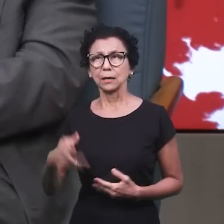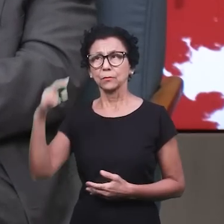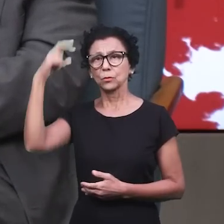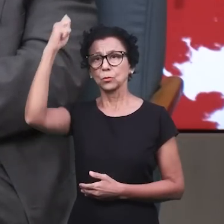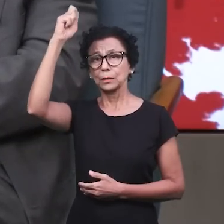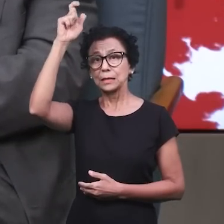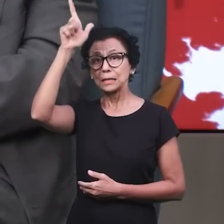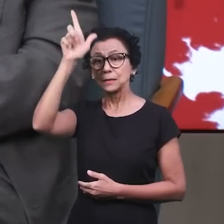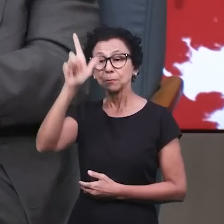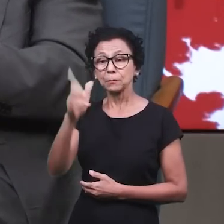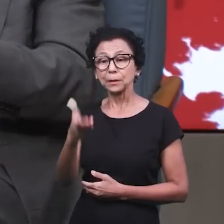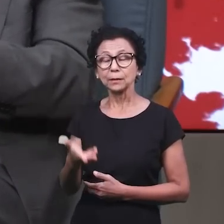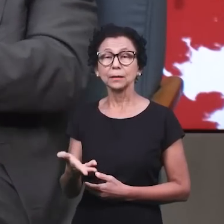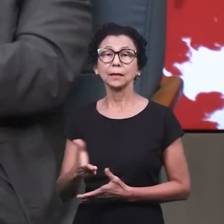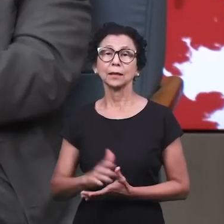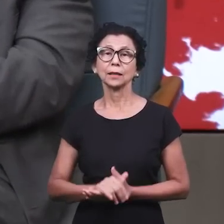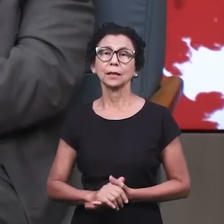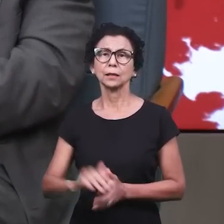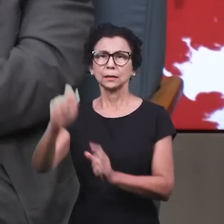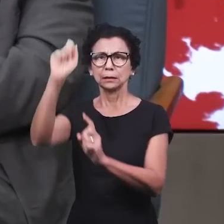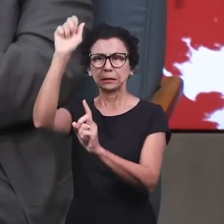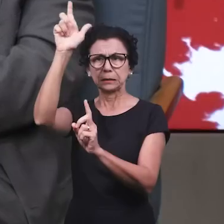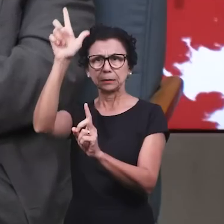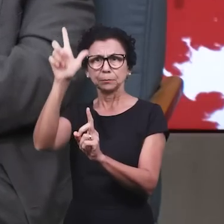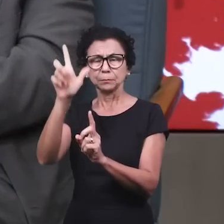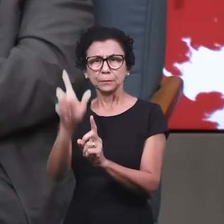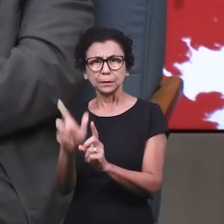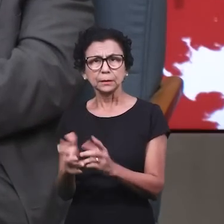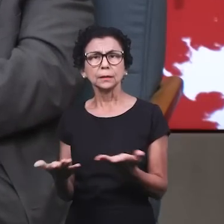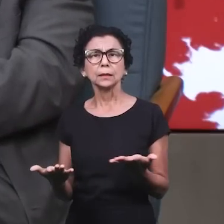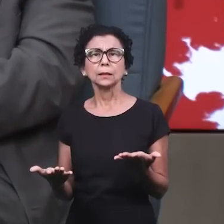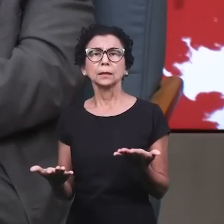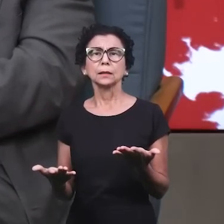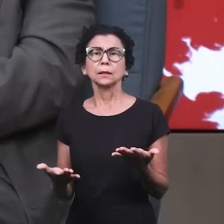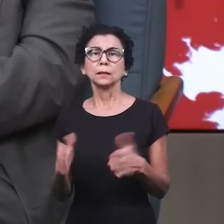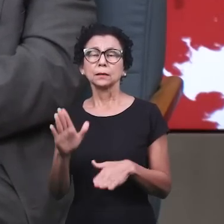maravilhosas, em momentos difíceis.